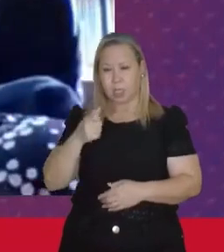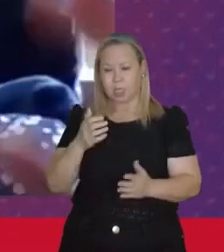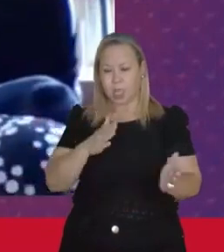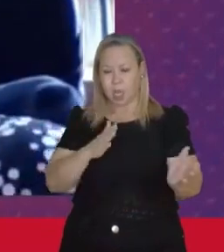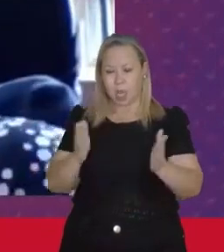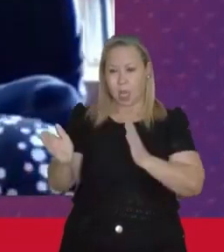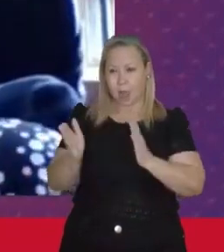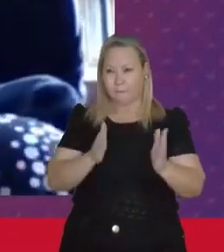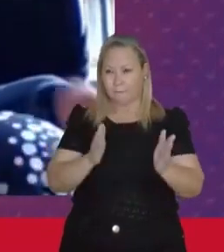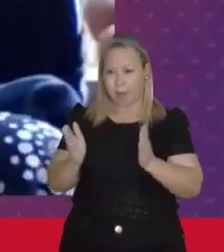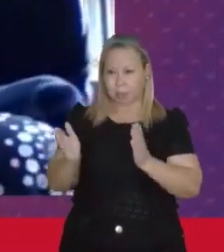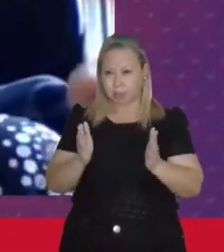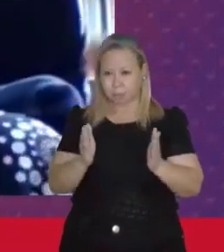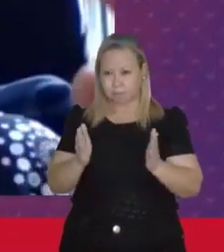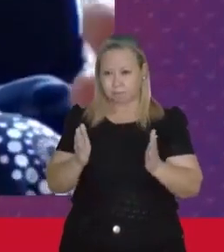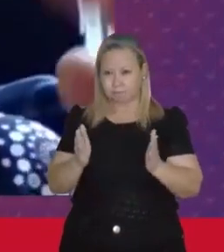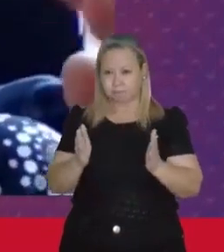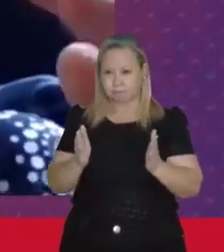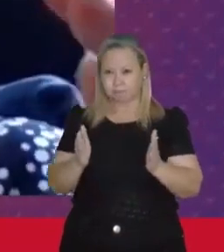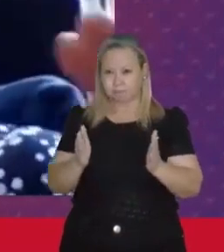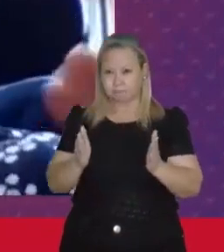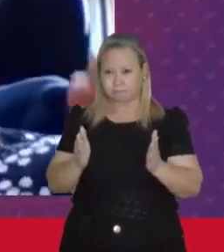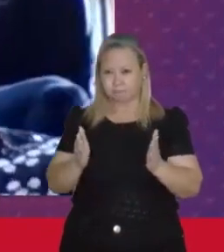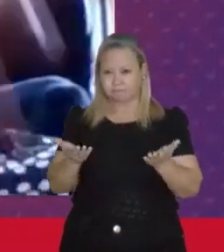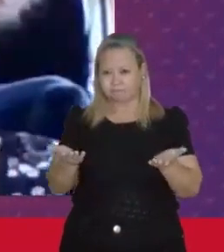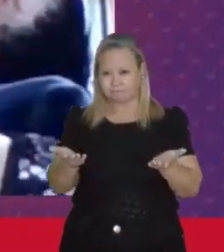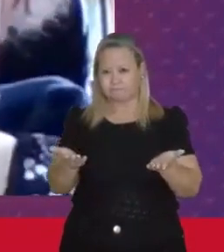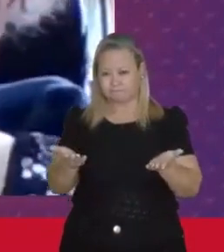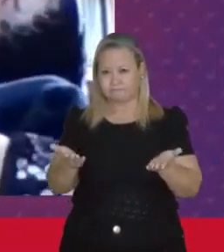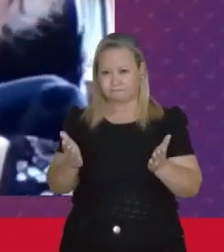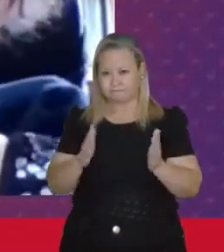fase do